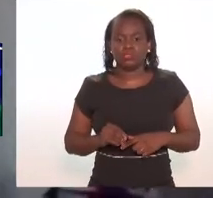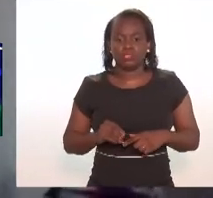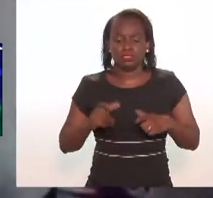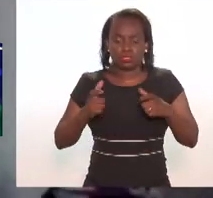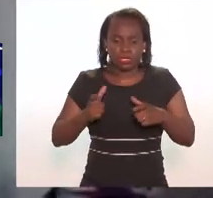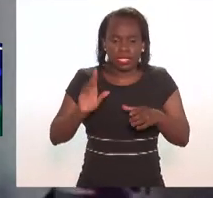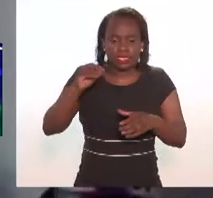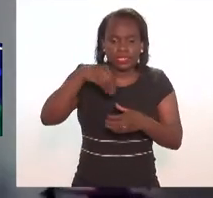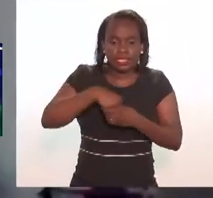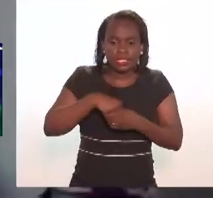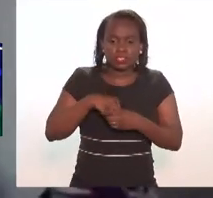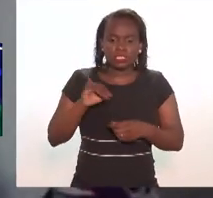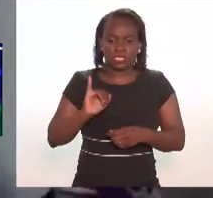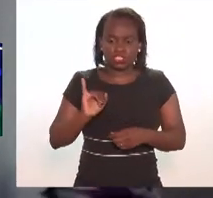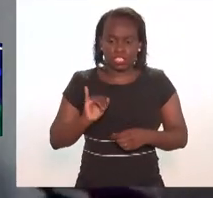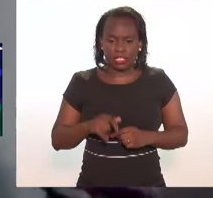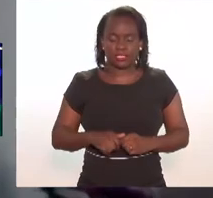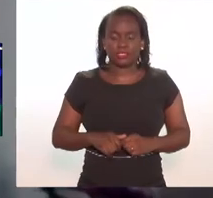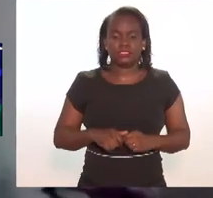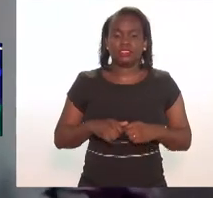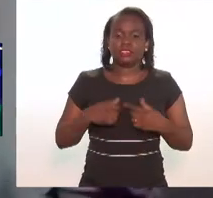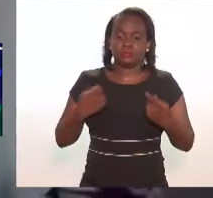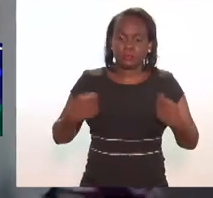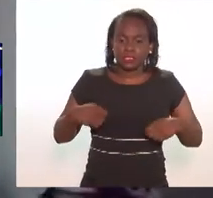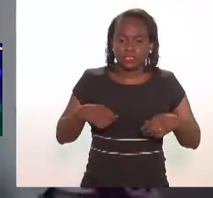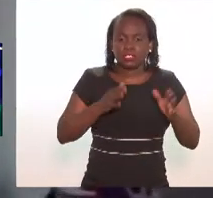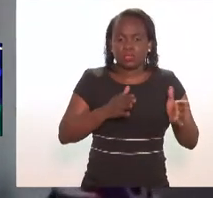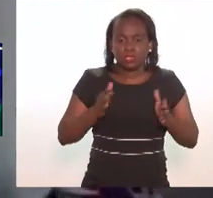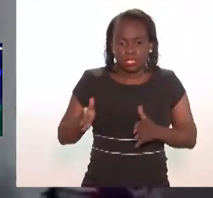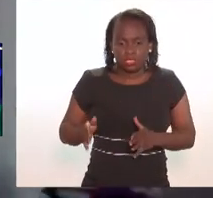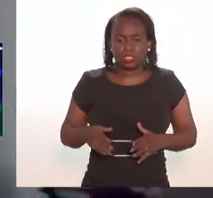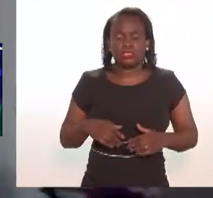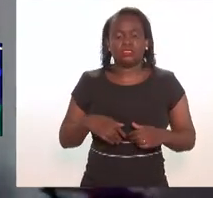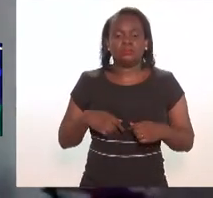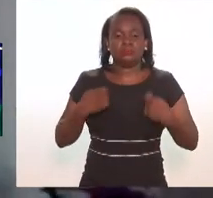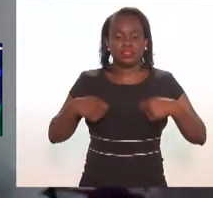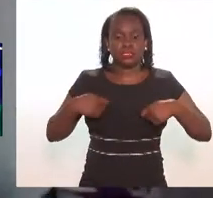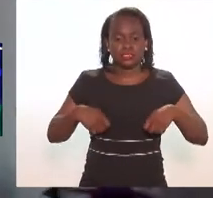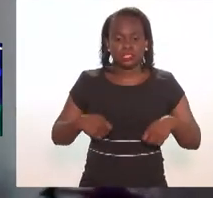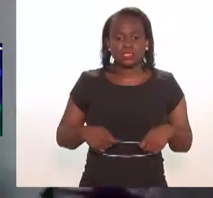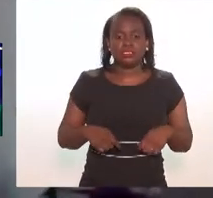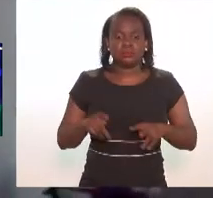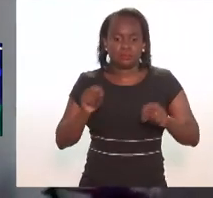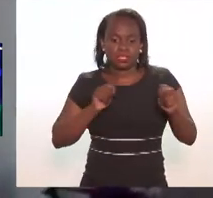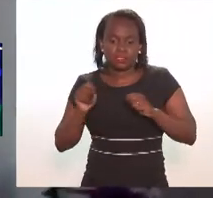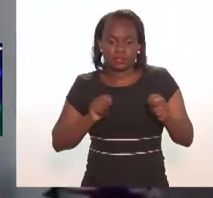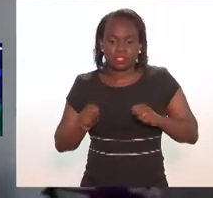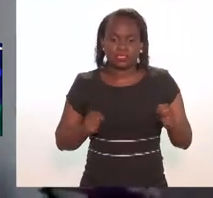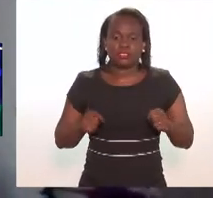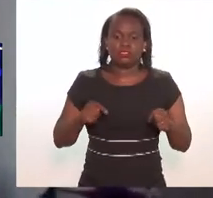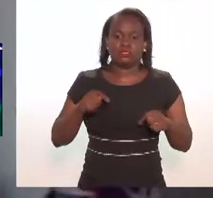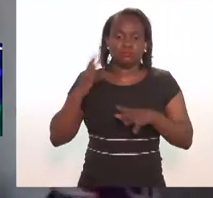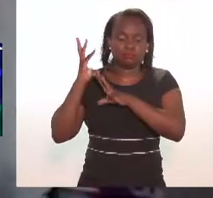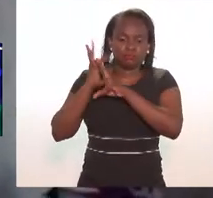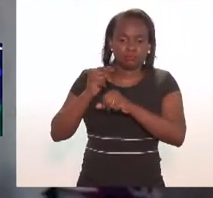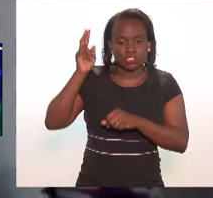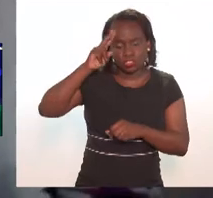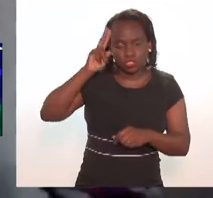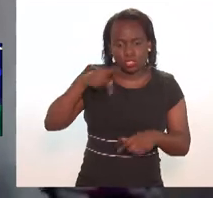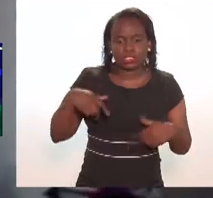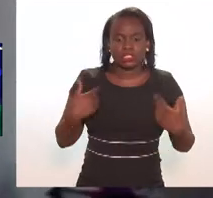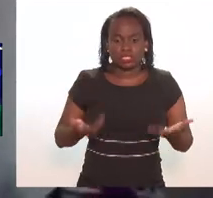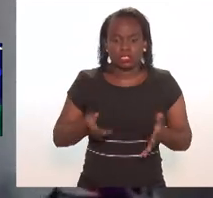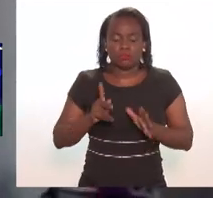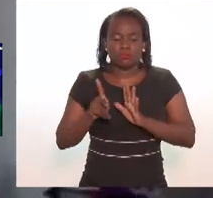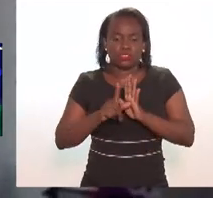bairro dentro do município de Itatiaia e que precisa de ordenamento urbano, precisa de preservação do patrimônio histórico. Então, é um